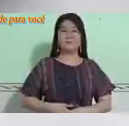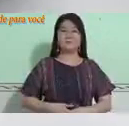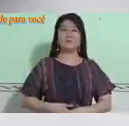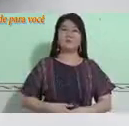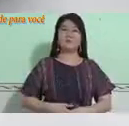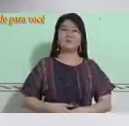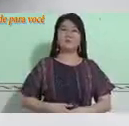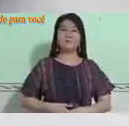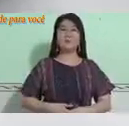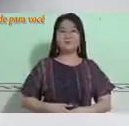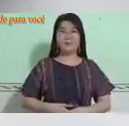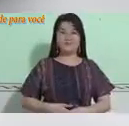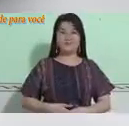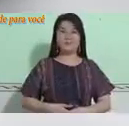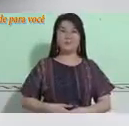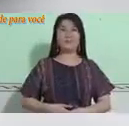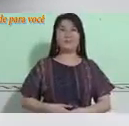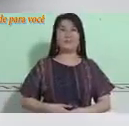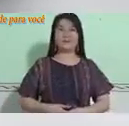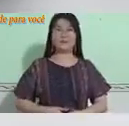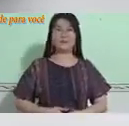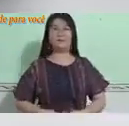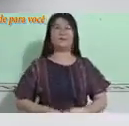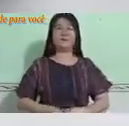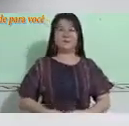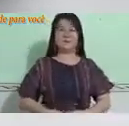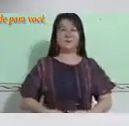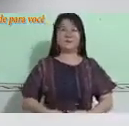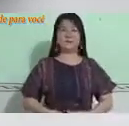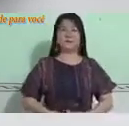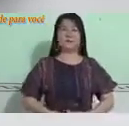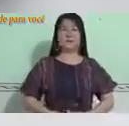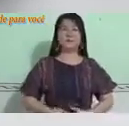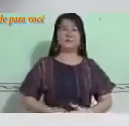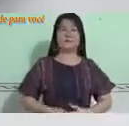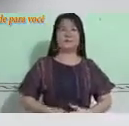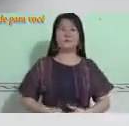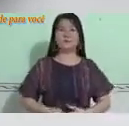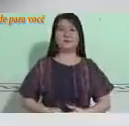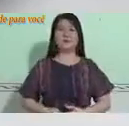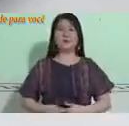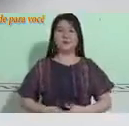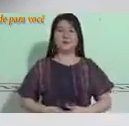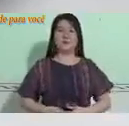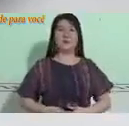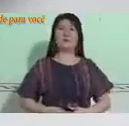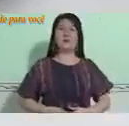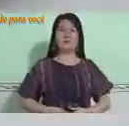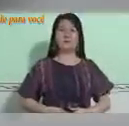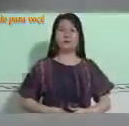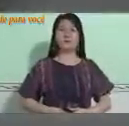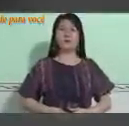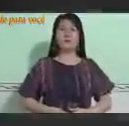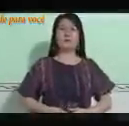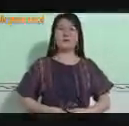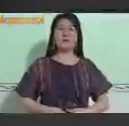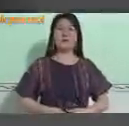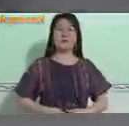é possível que o teste de gravidez pode dar negativo, porque a menstruação está apenas atrasada.